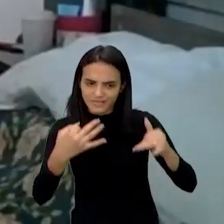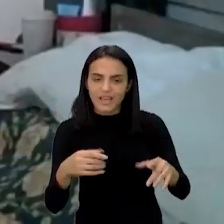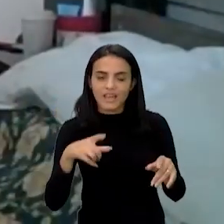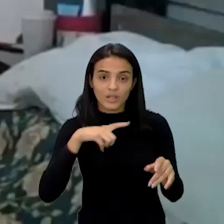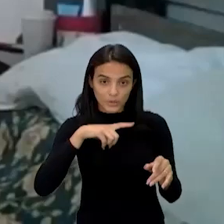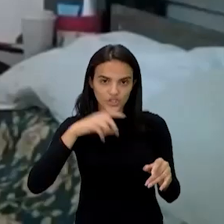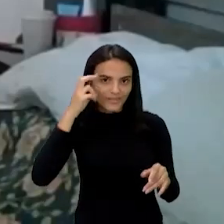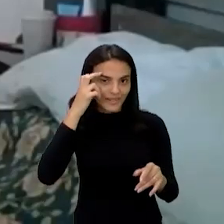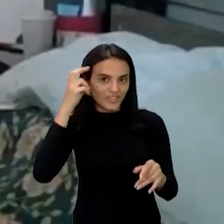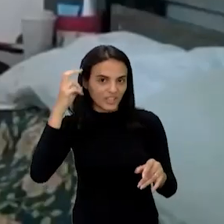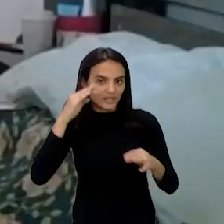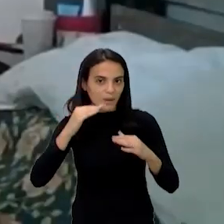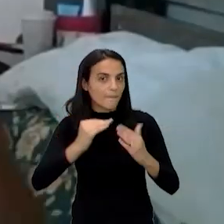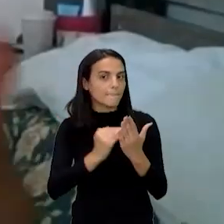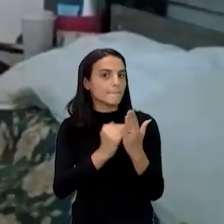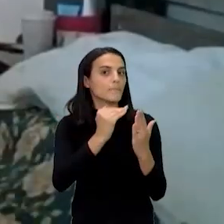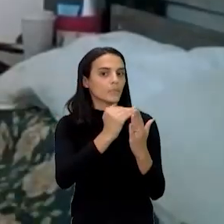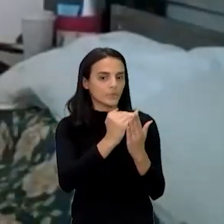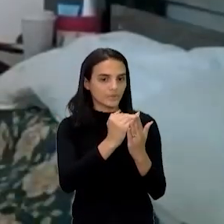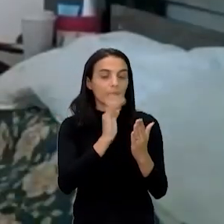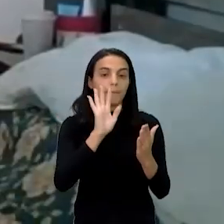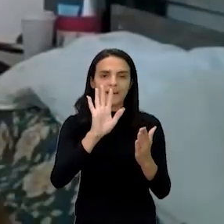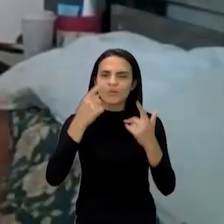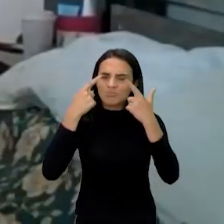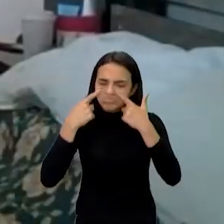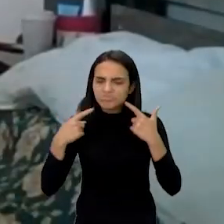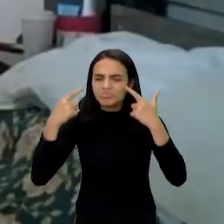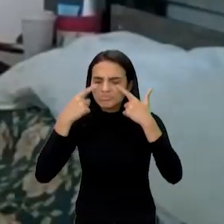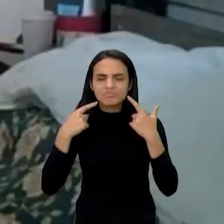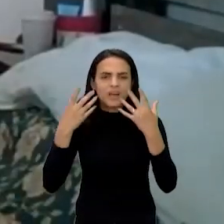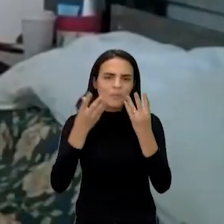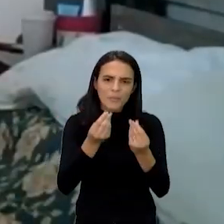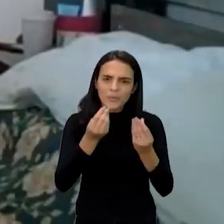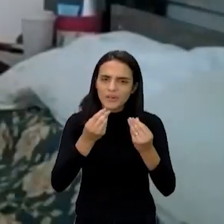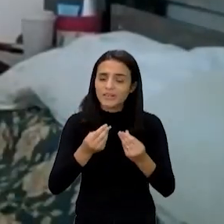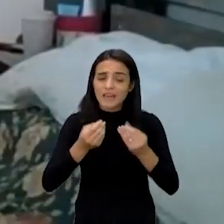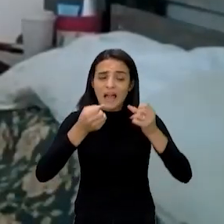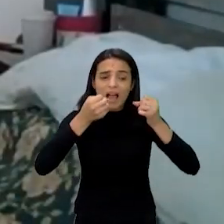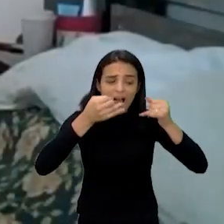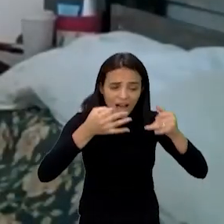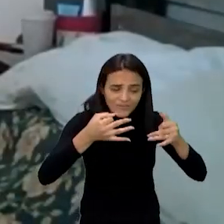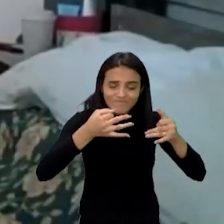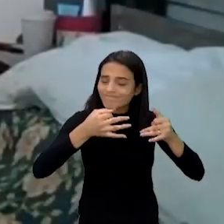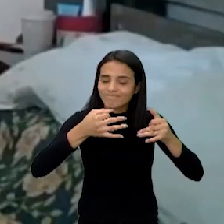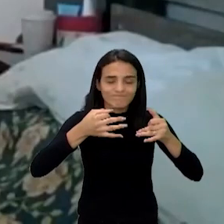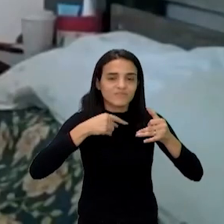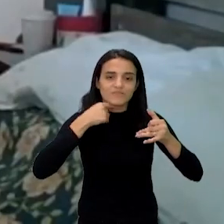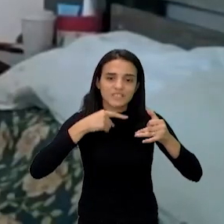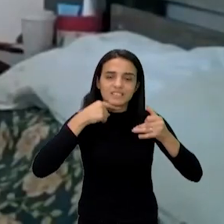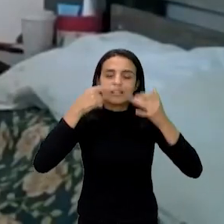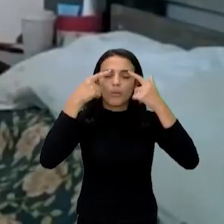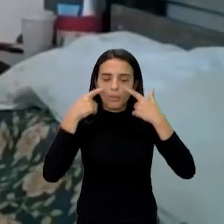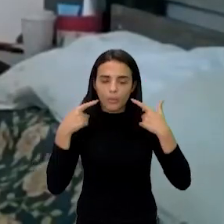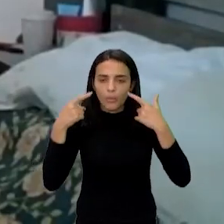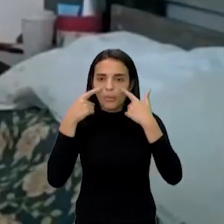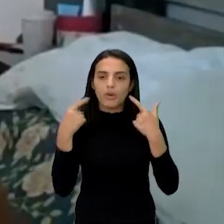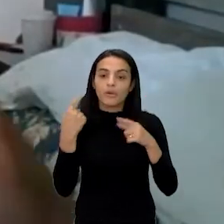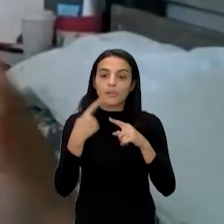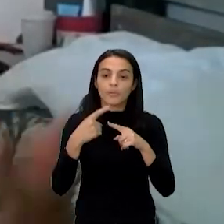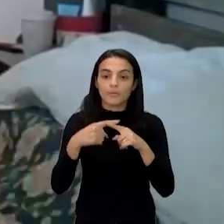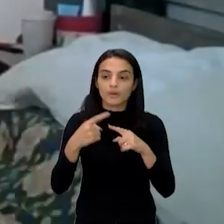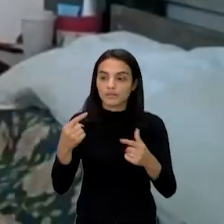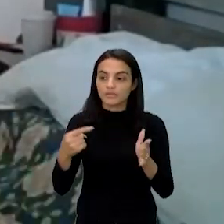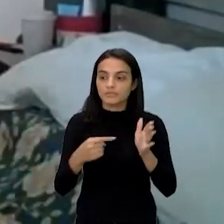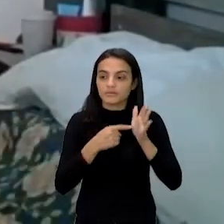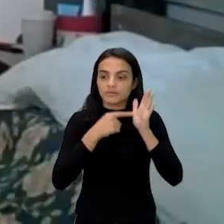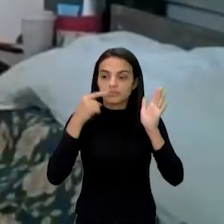e tal, mas eu começava a falar e chorava muito, eu não conseguia, né? Era uma coisa que me tocava bastante, essa questão da inteligência, até porque